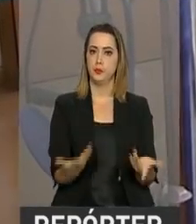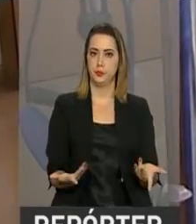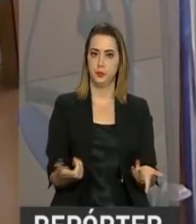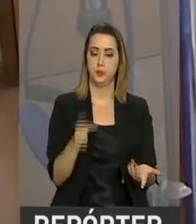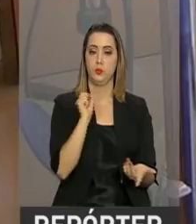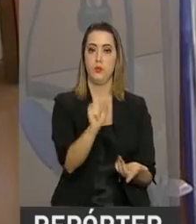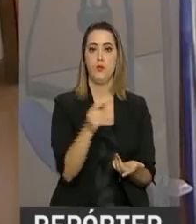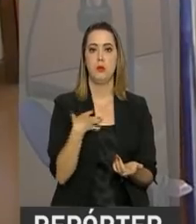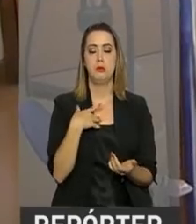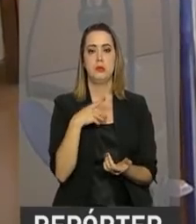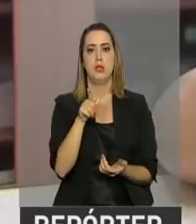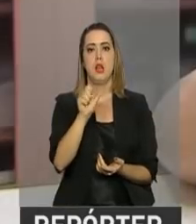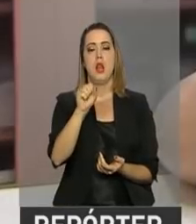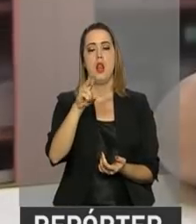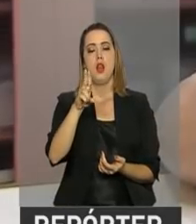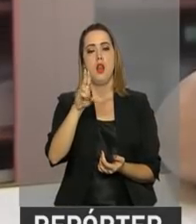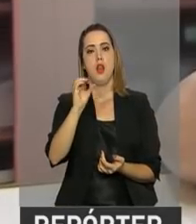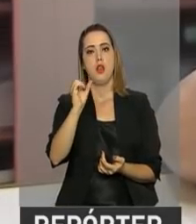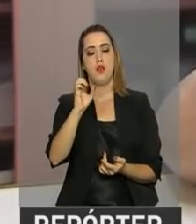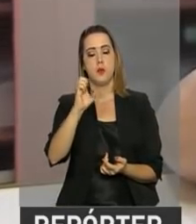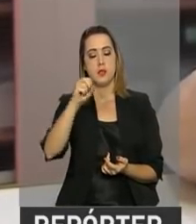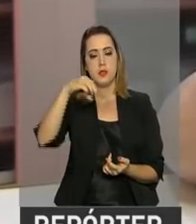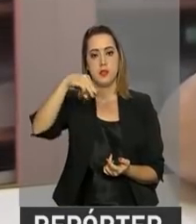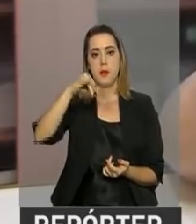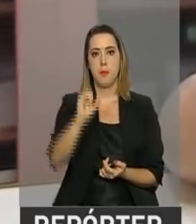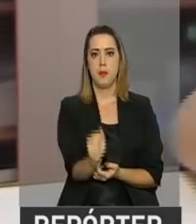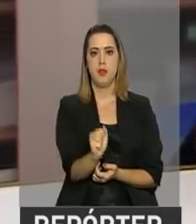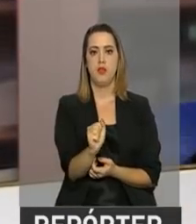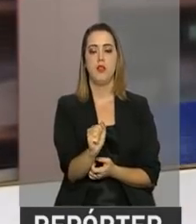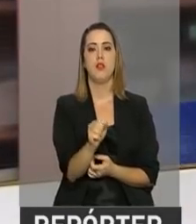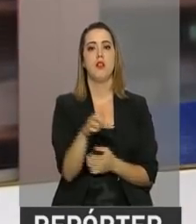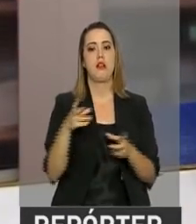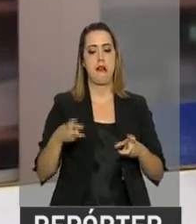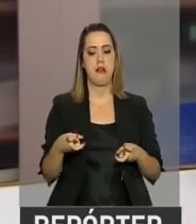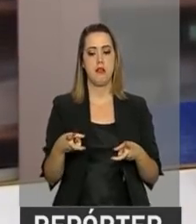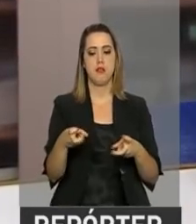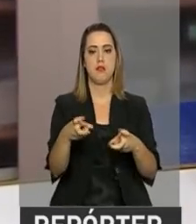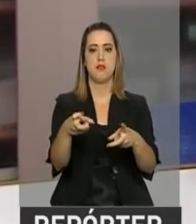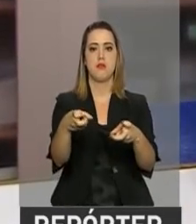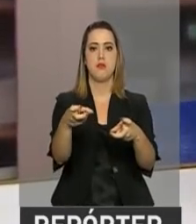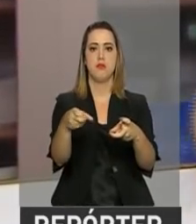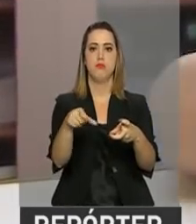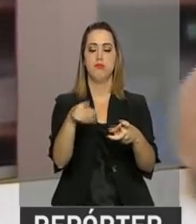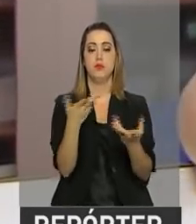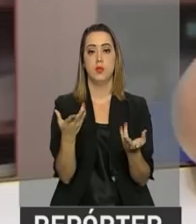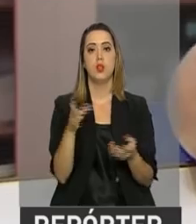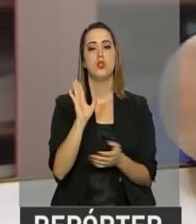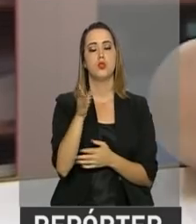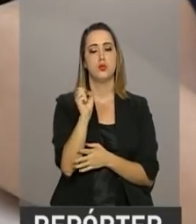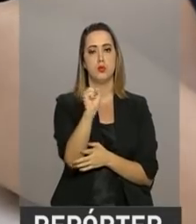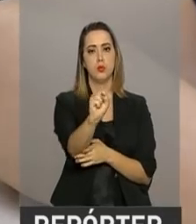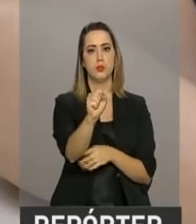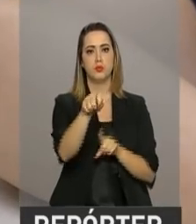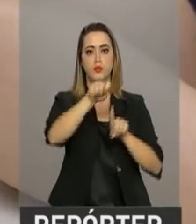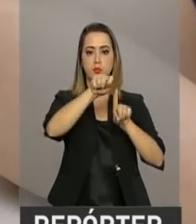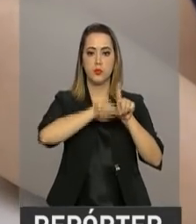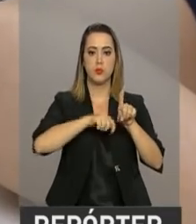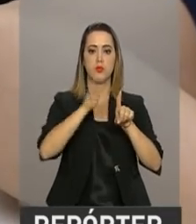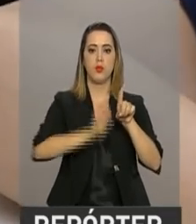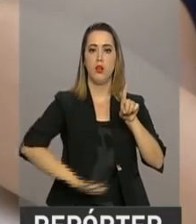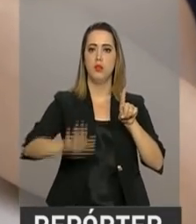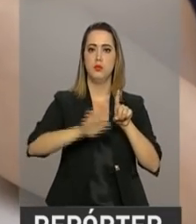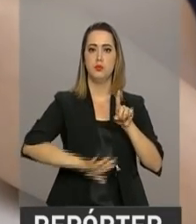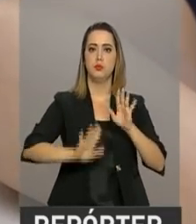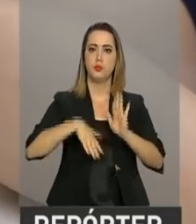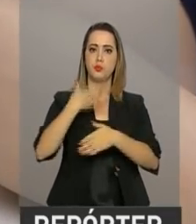diagnóstico foi leucemia ou seja câncer na medula óssea o tratamento já dura 8 meses e a criança deve